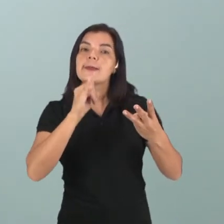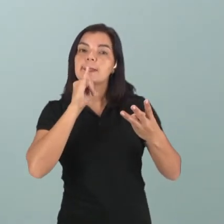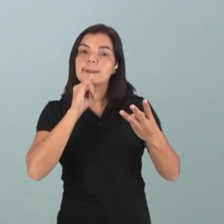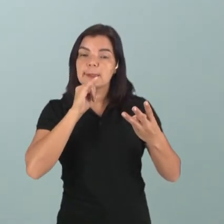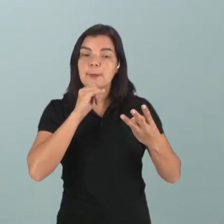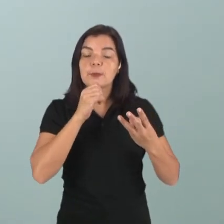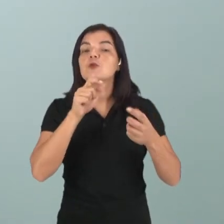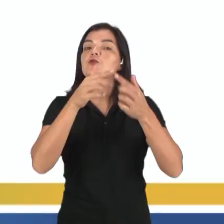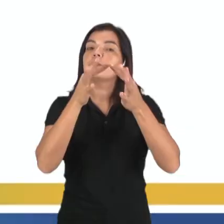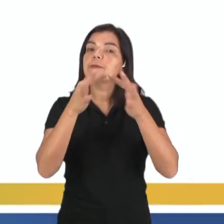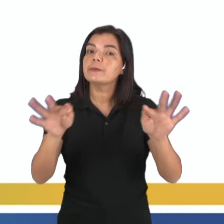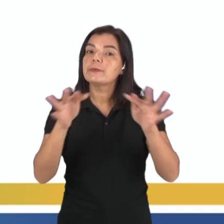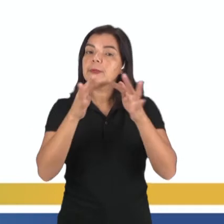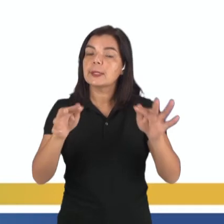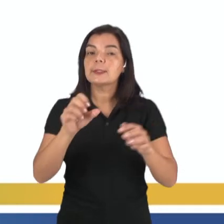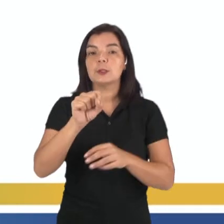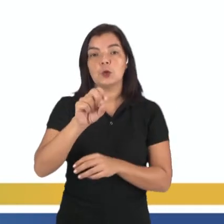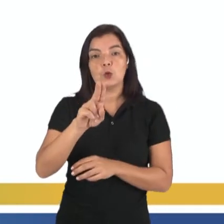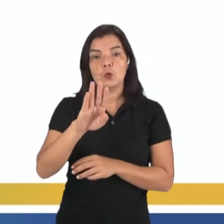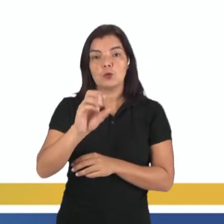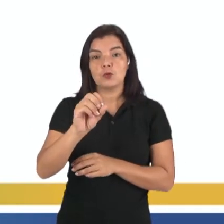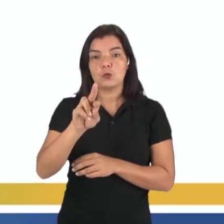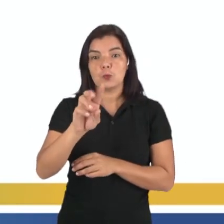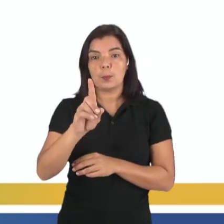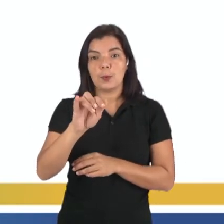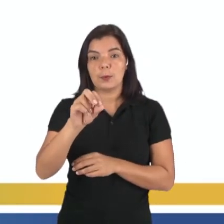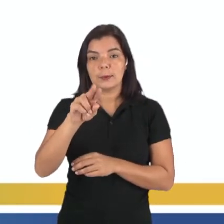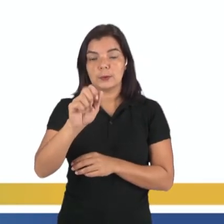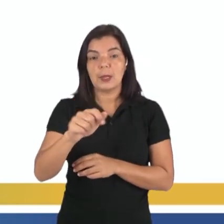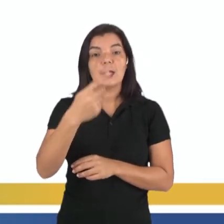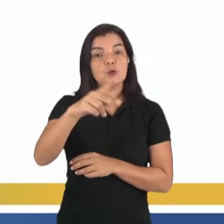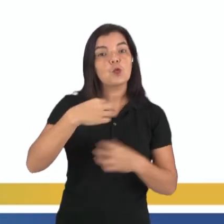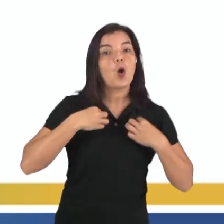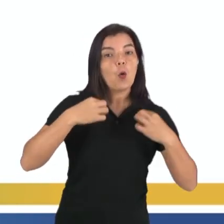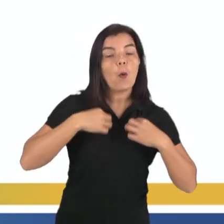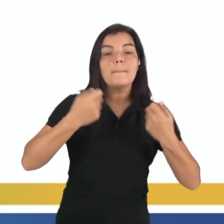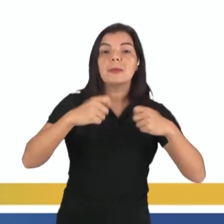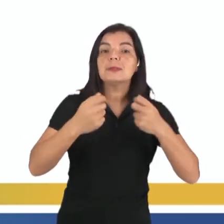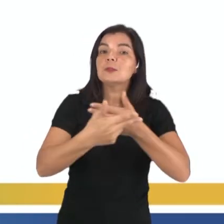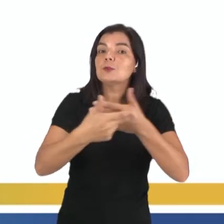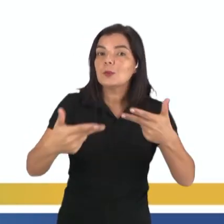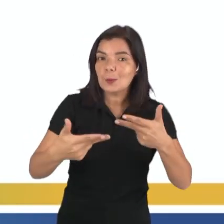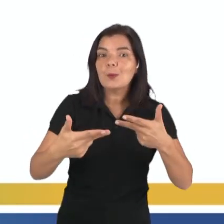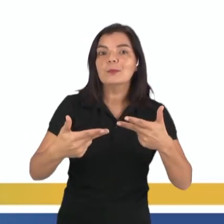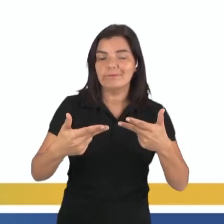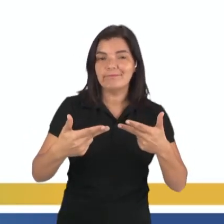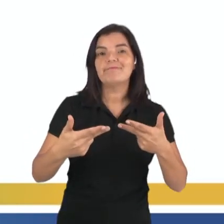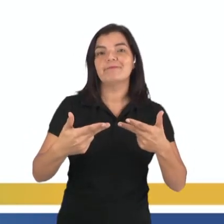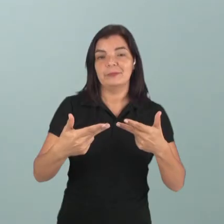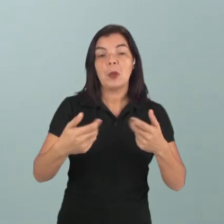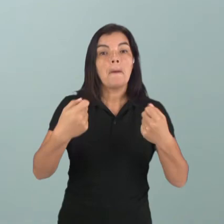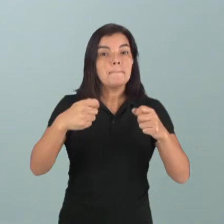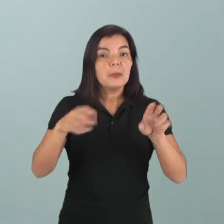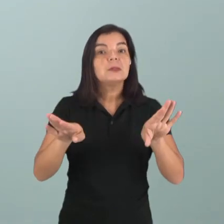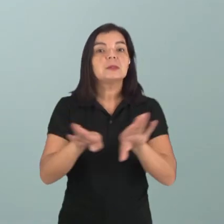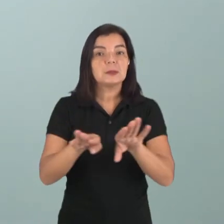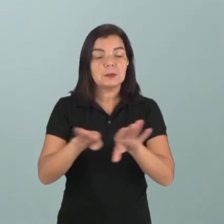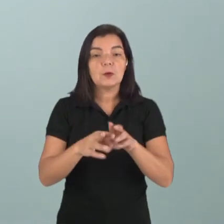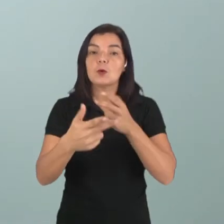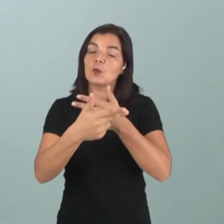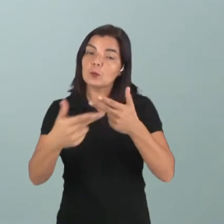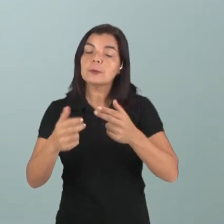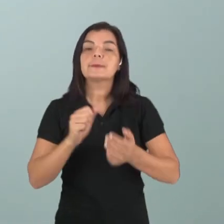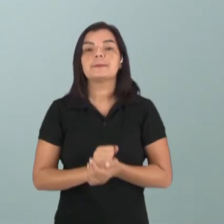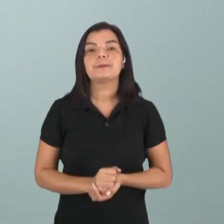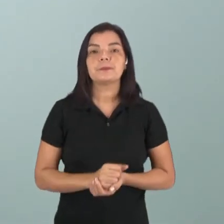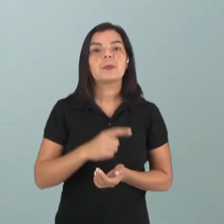tá? A sua roupa usada precisa de alguém. Quem precisa, precisa de algo, né? Precisa de alguém, precisa de alguma